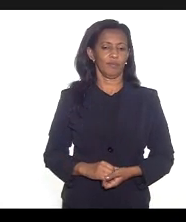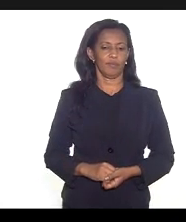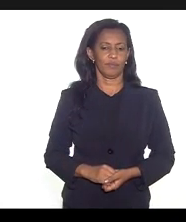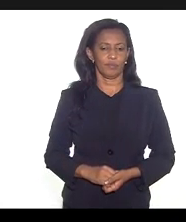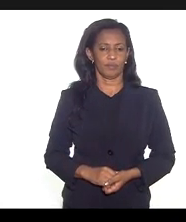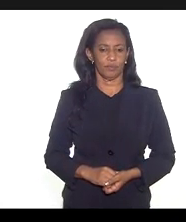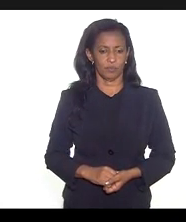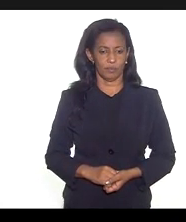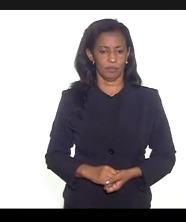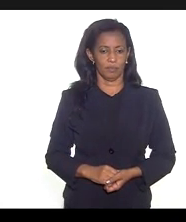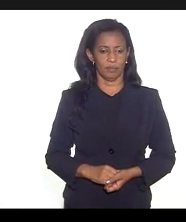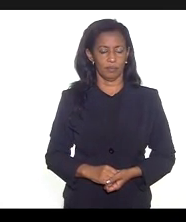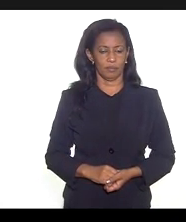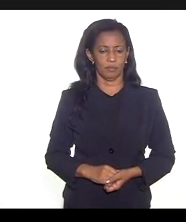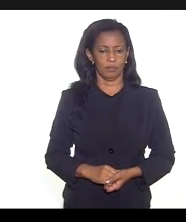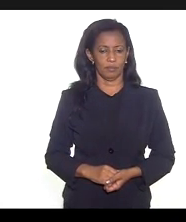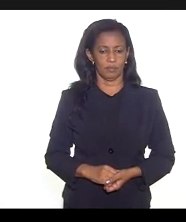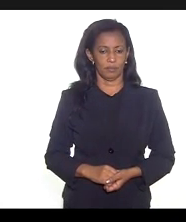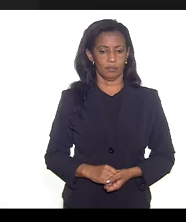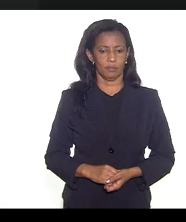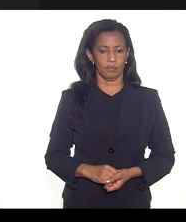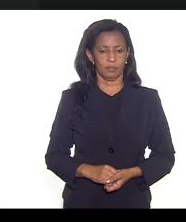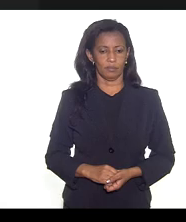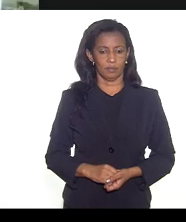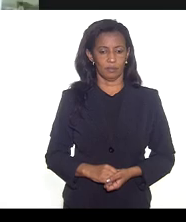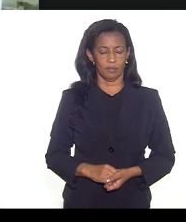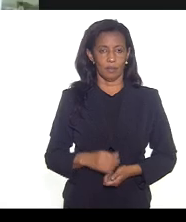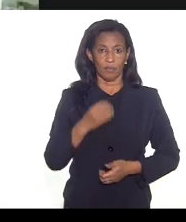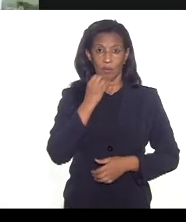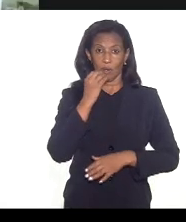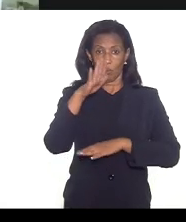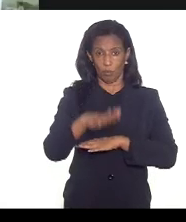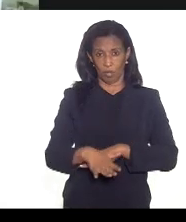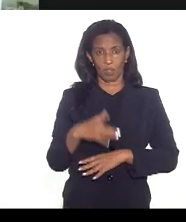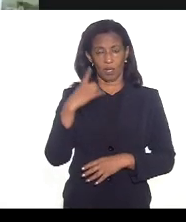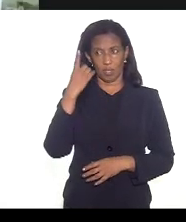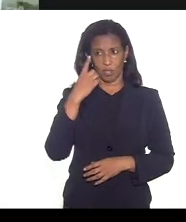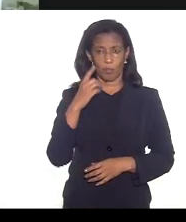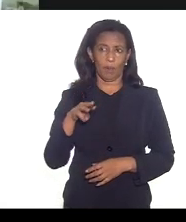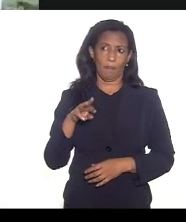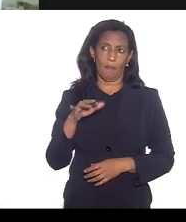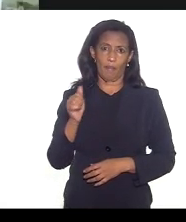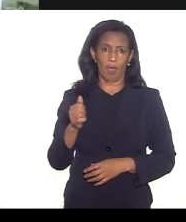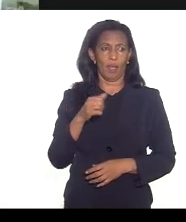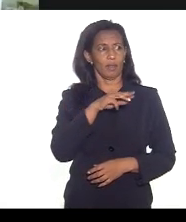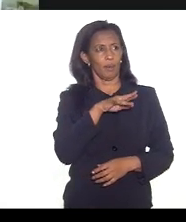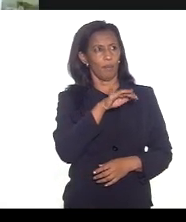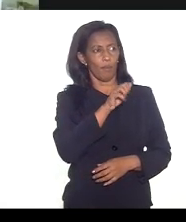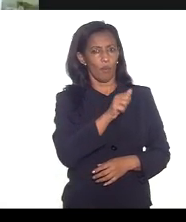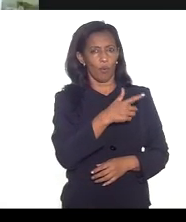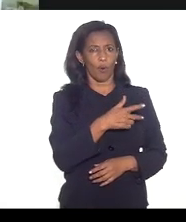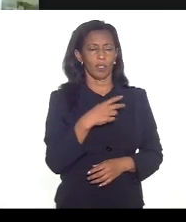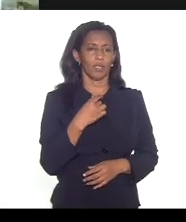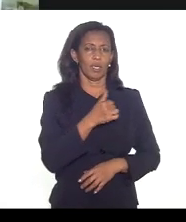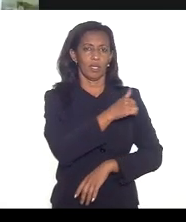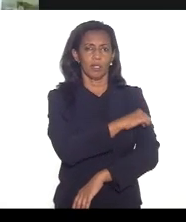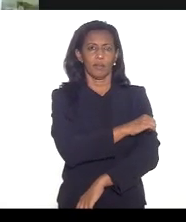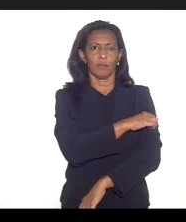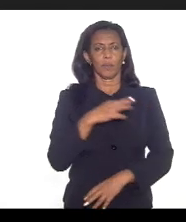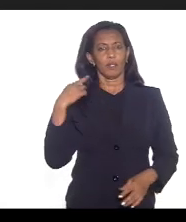E aí e botar a deputada Martha Rocha deputada Mónica Francisco deputada enfermeira